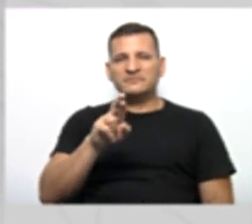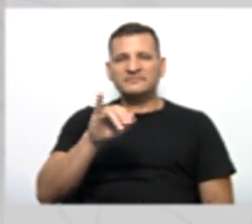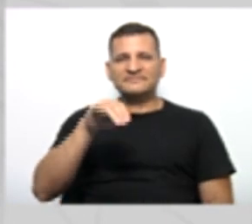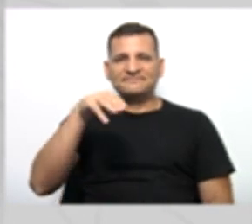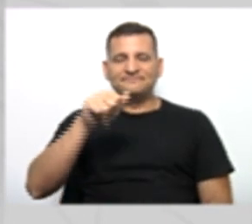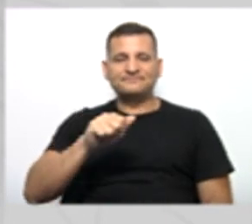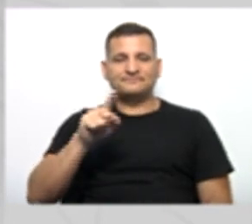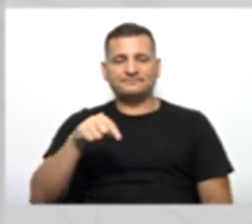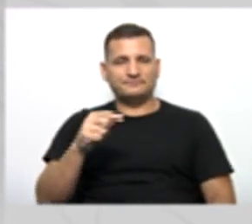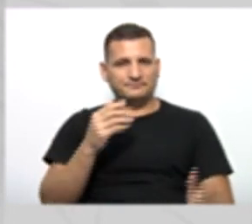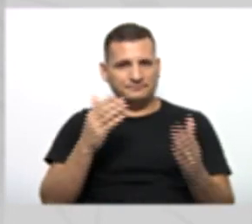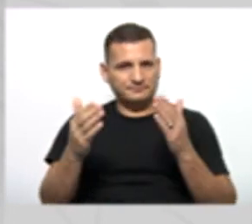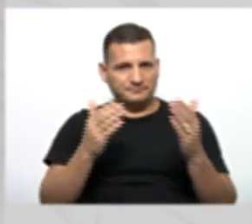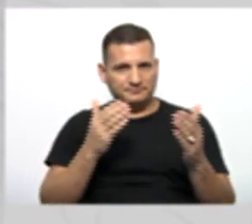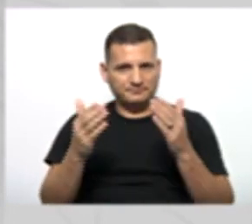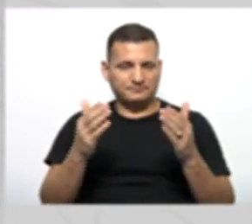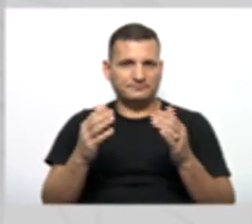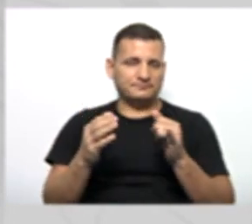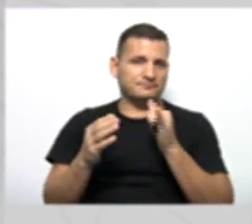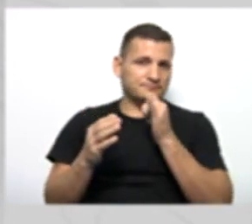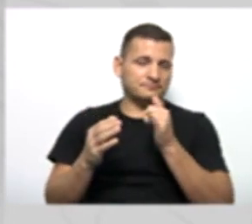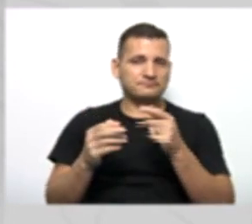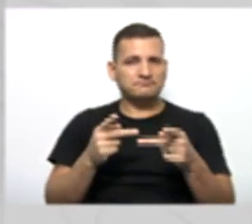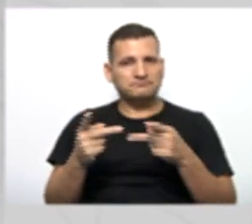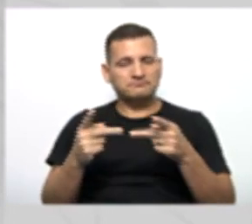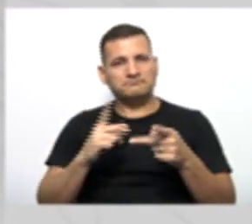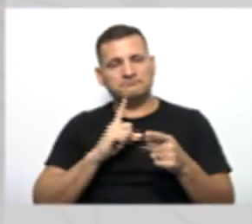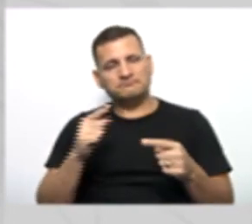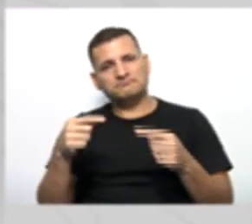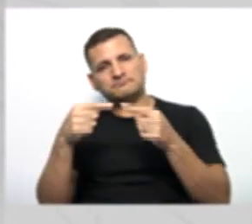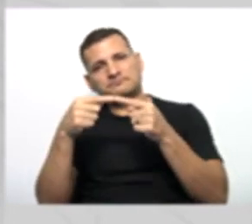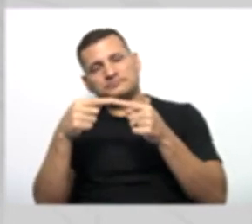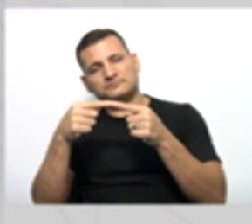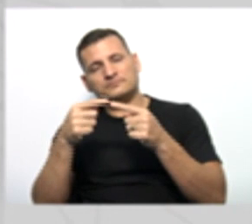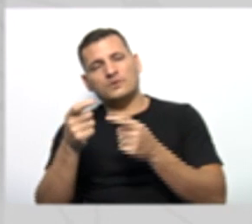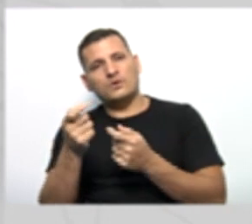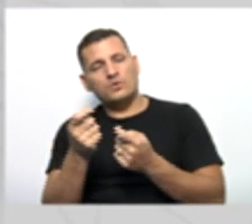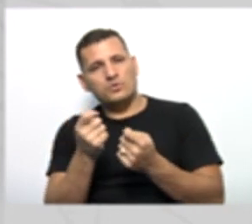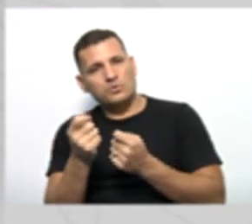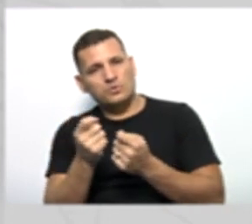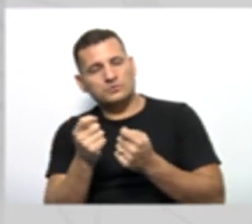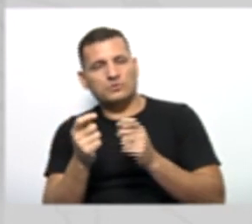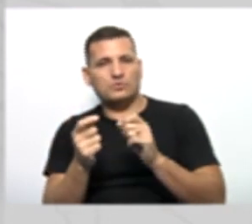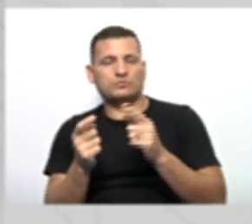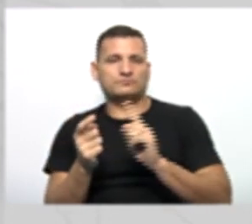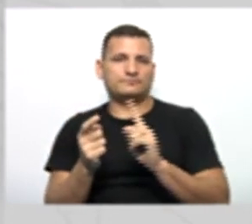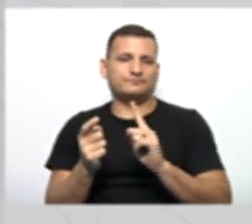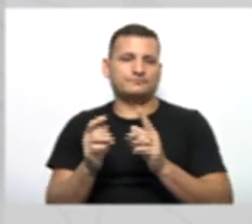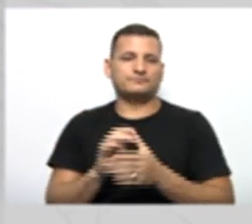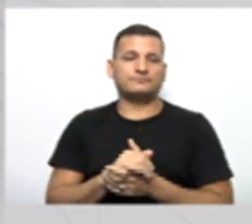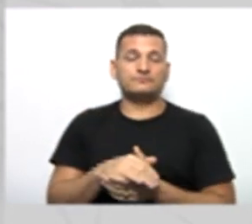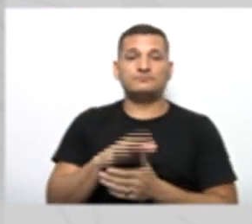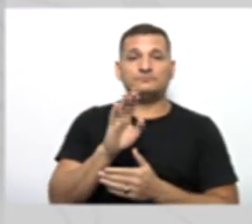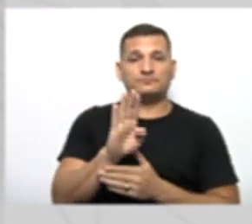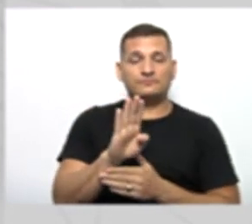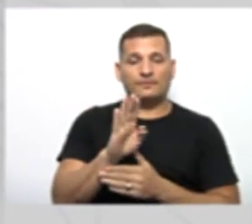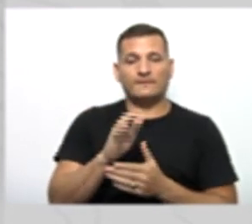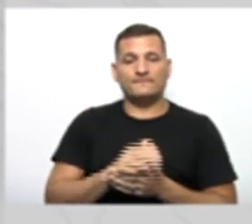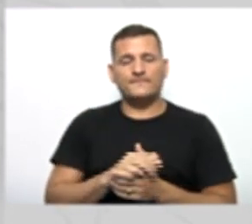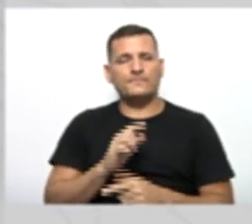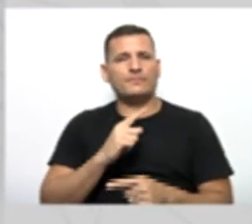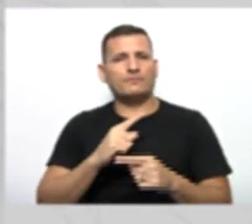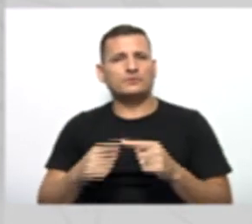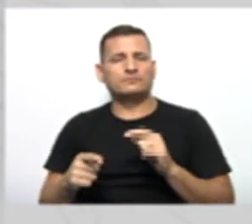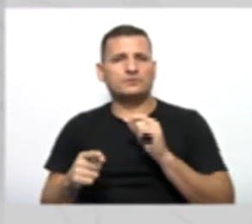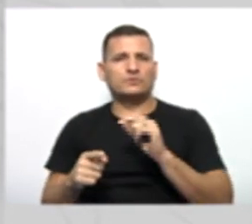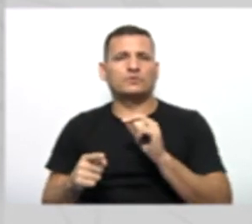a viabilidade econômica de um projeto. Ou B, o objetivo é impedir que